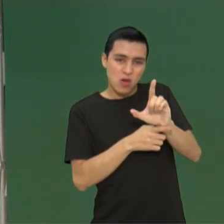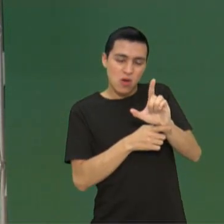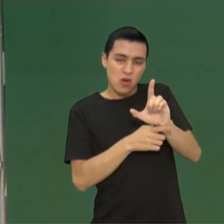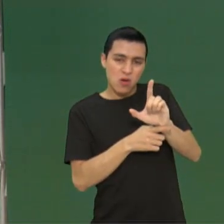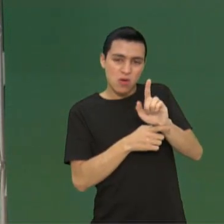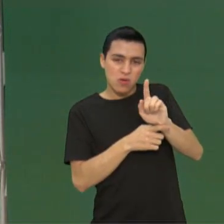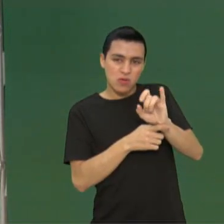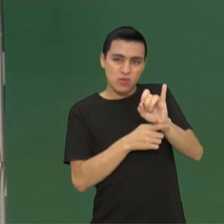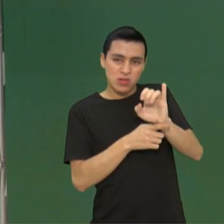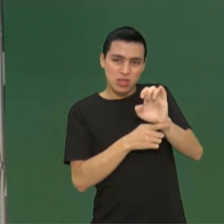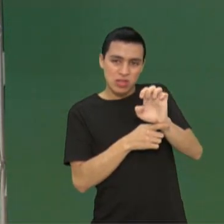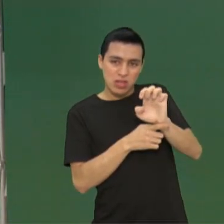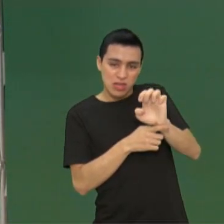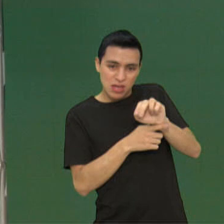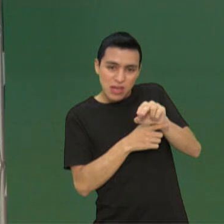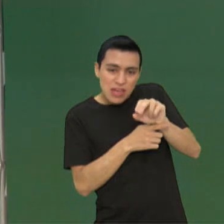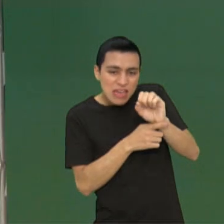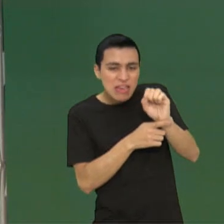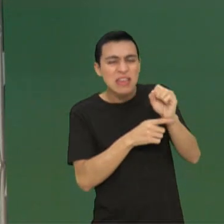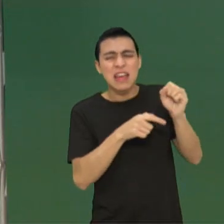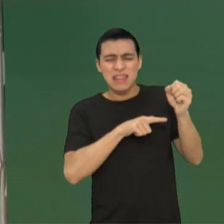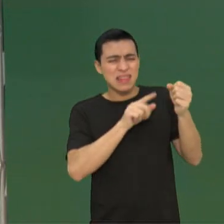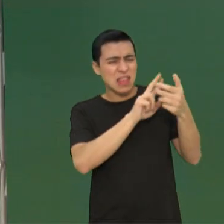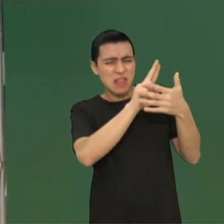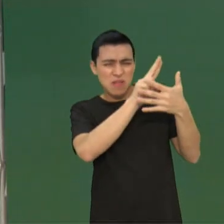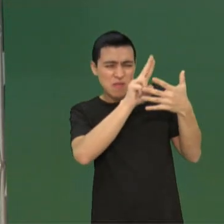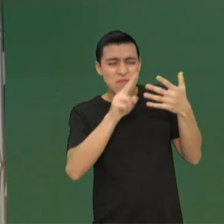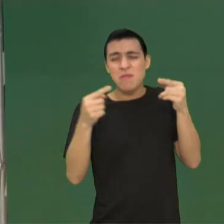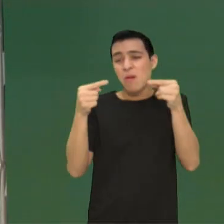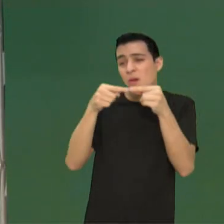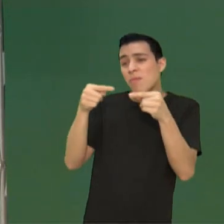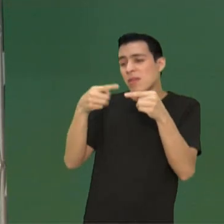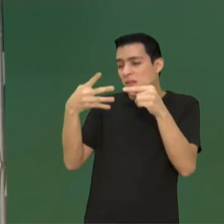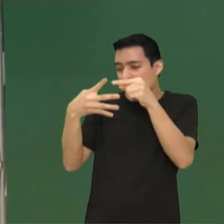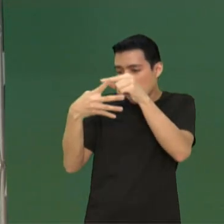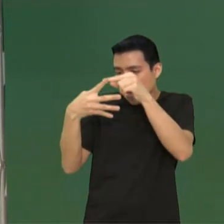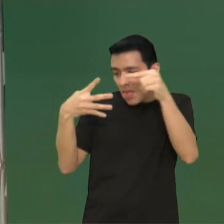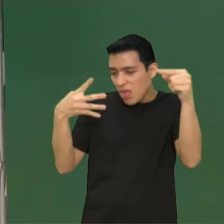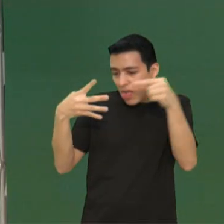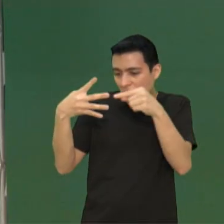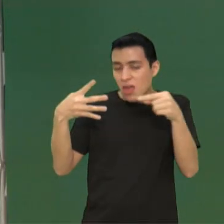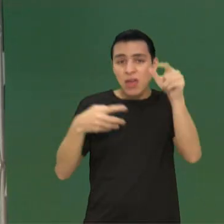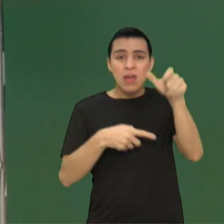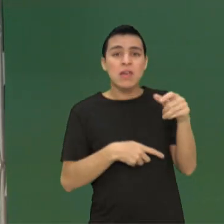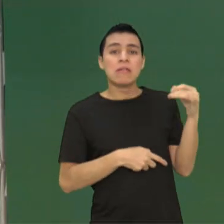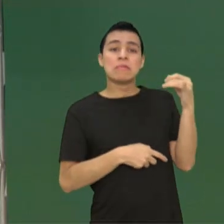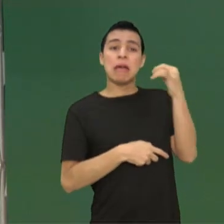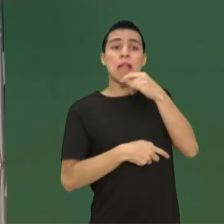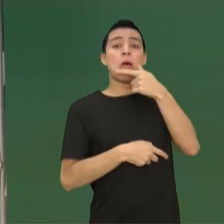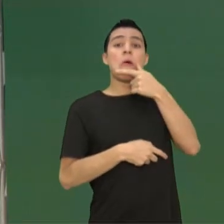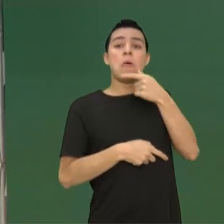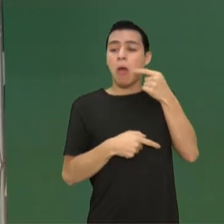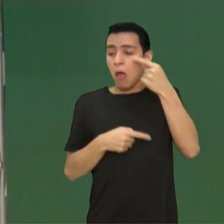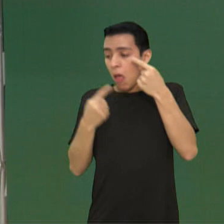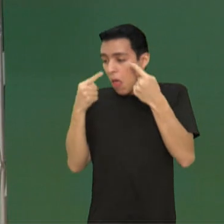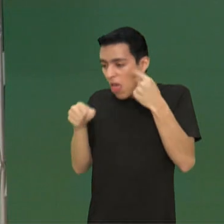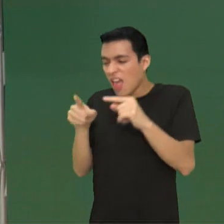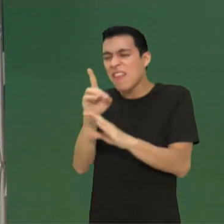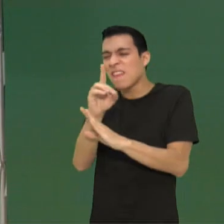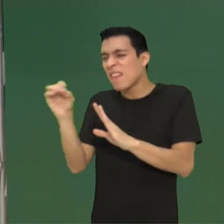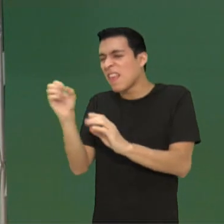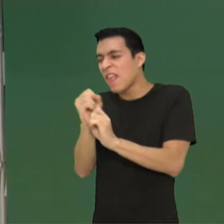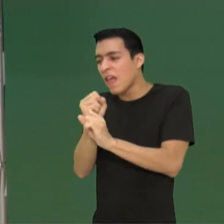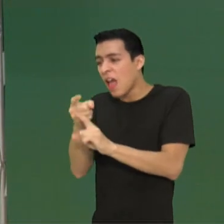de Golgi. Todos esses nomes servem para essa estrutura que o italiano Camillo Golgi descobriu há quase 100